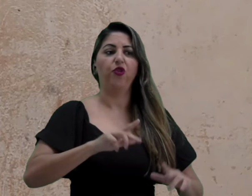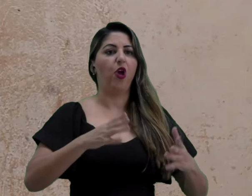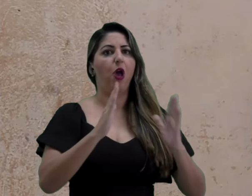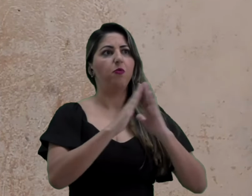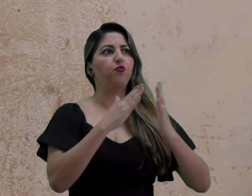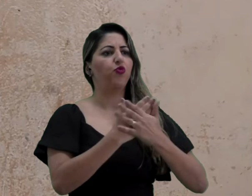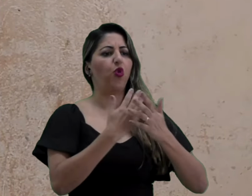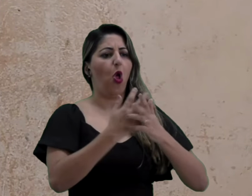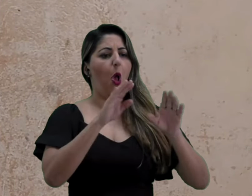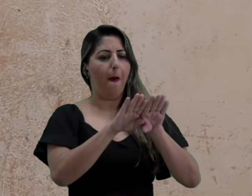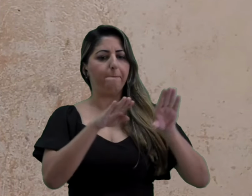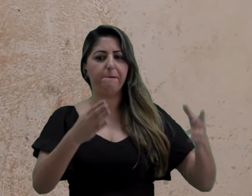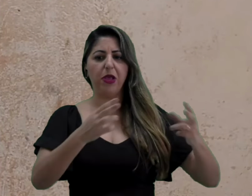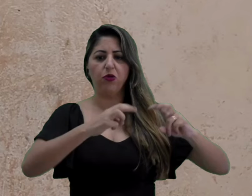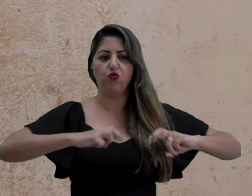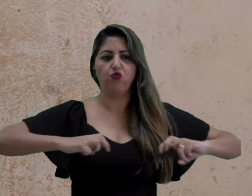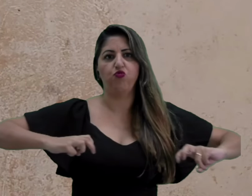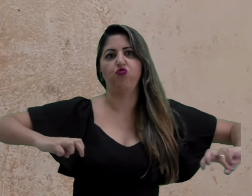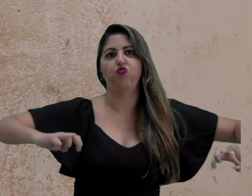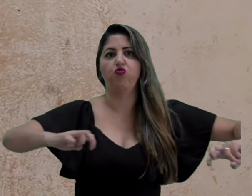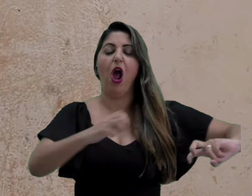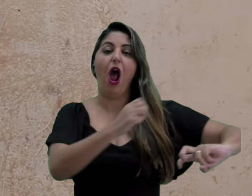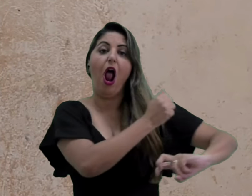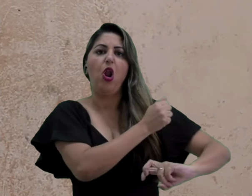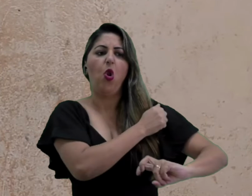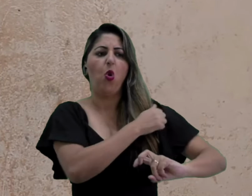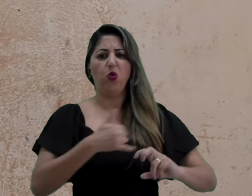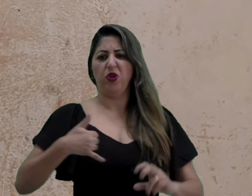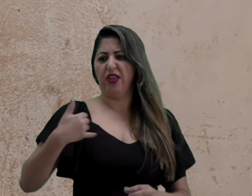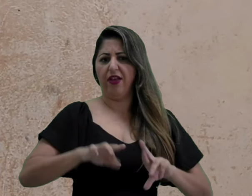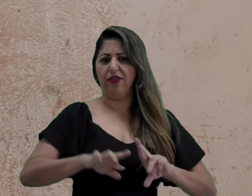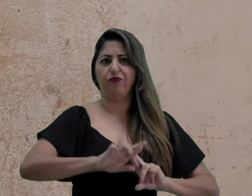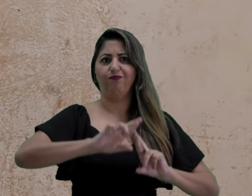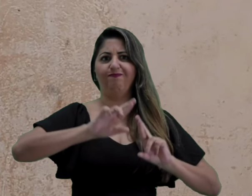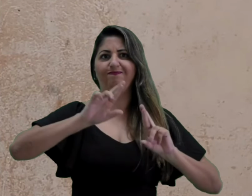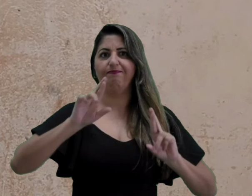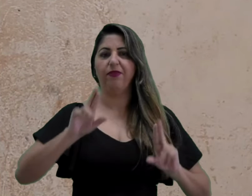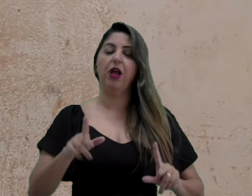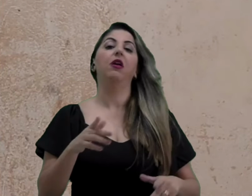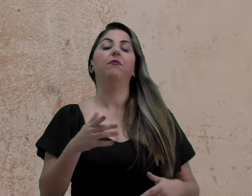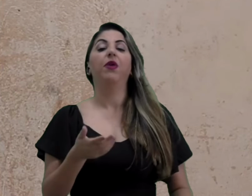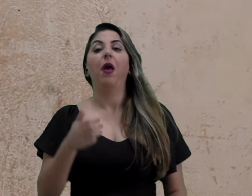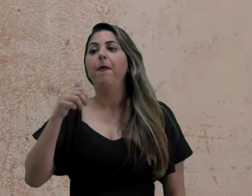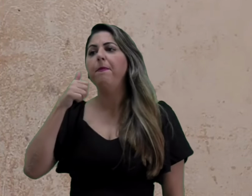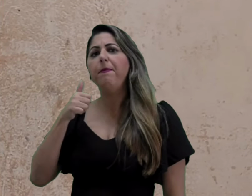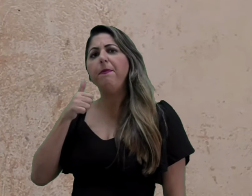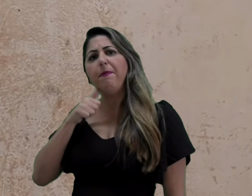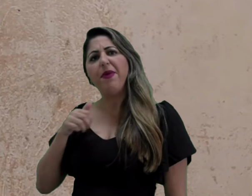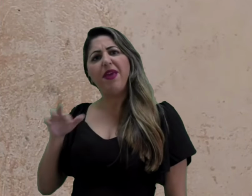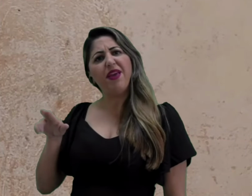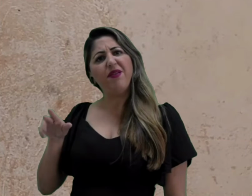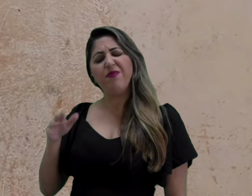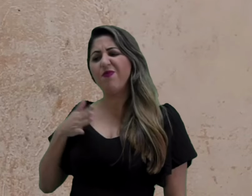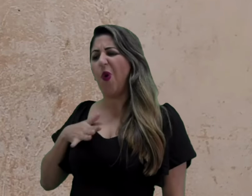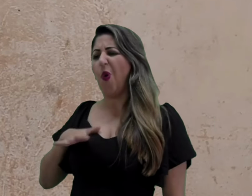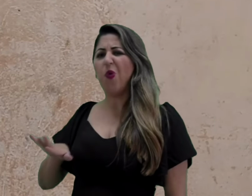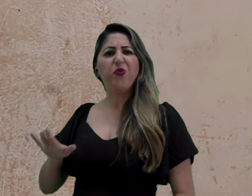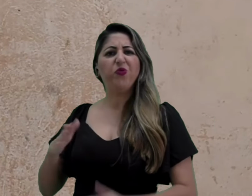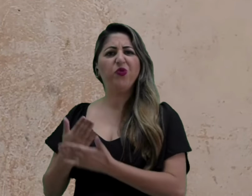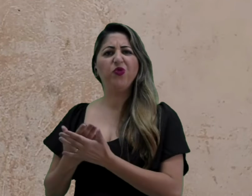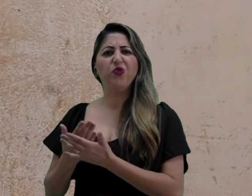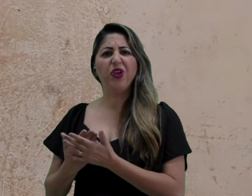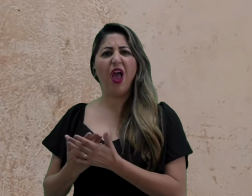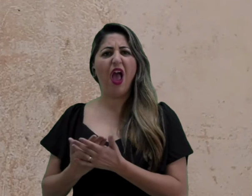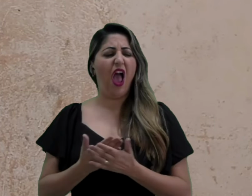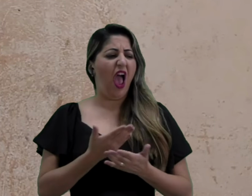e alunas de idades e níveis diferentes, todo mundo junto. Ela não gostava de estudar, talvez porque as aulas fossem no período